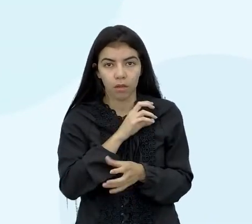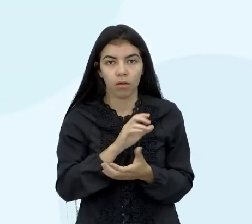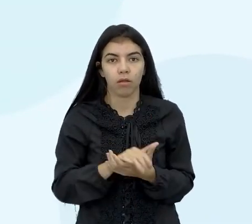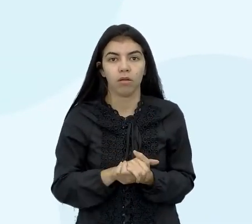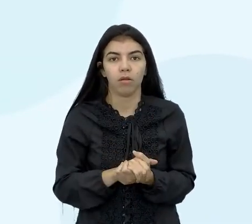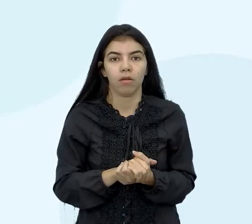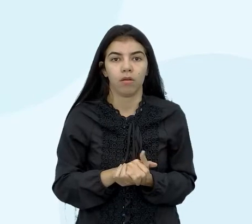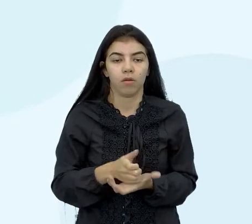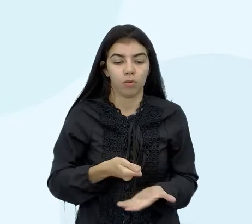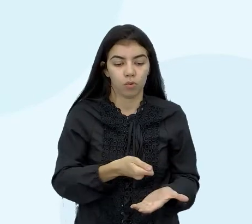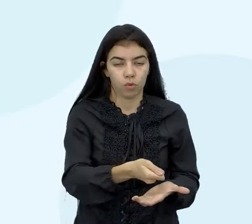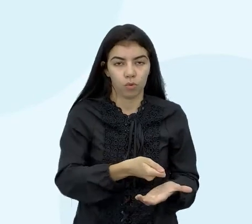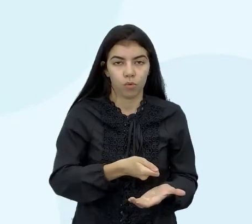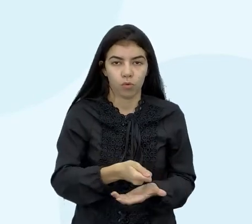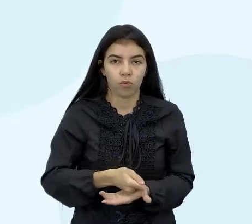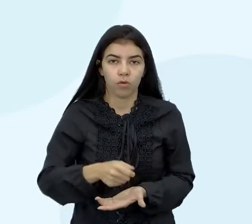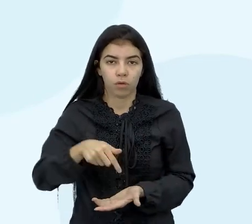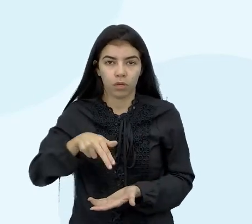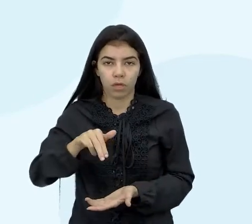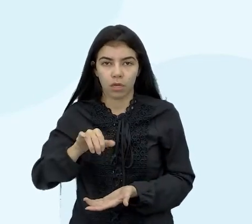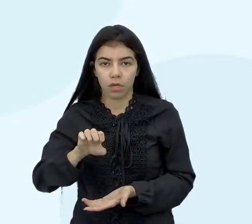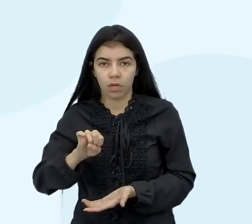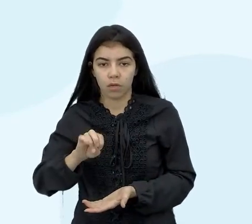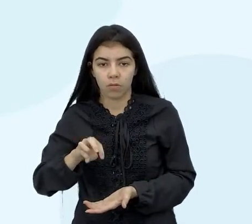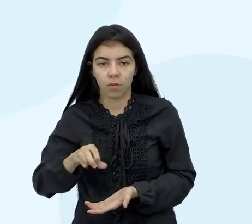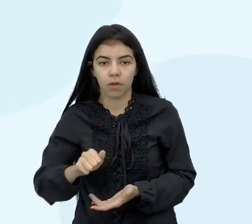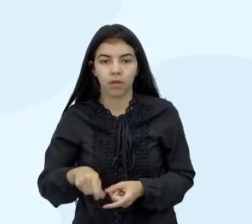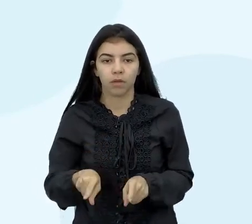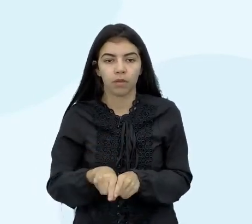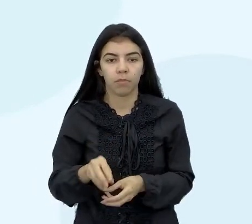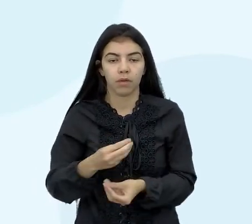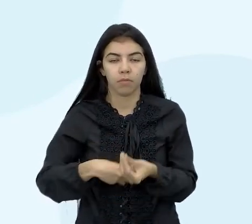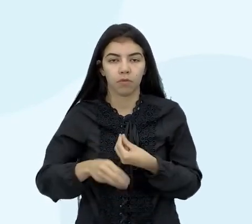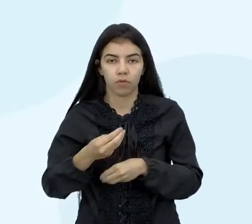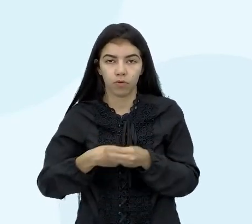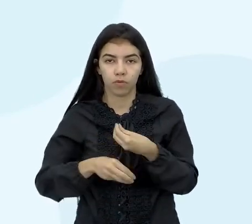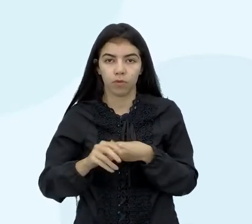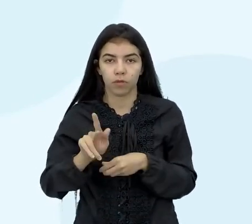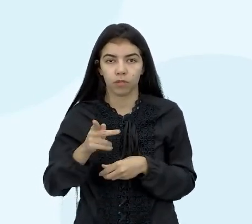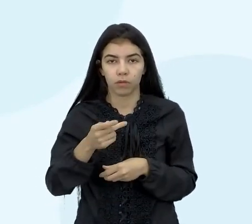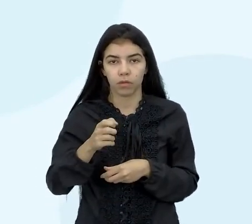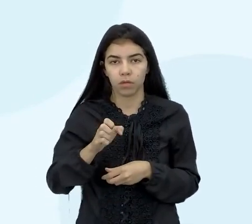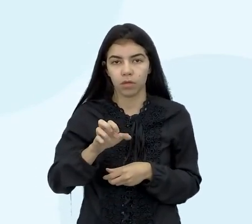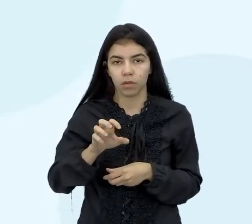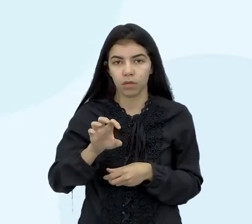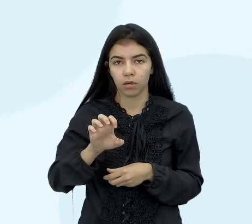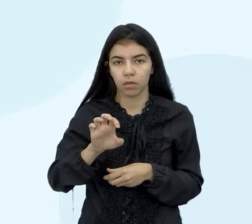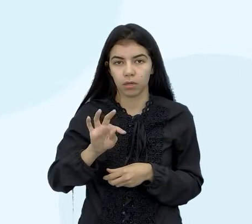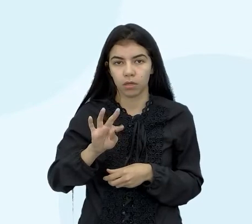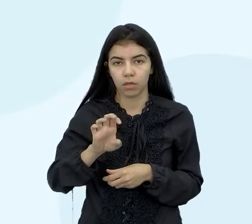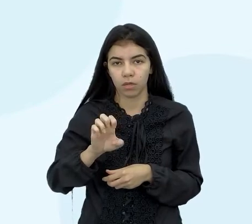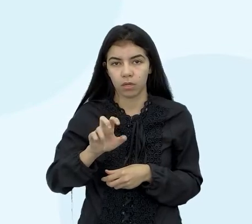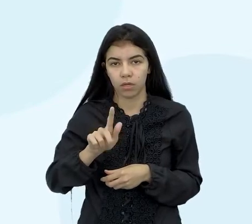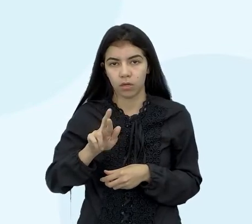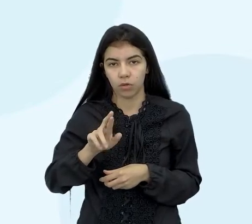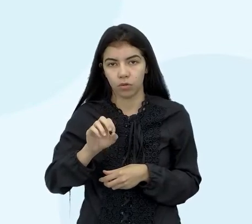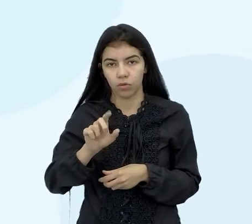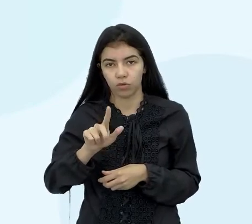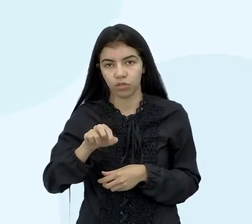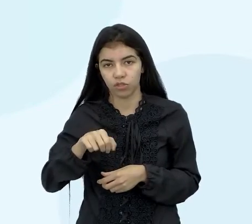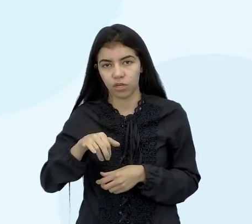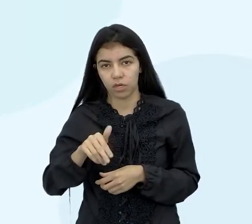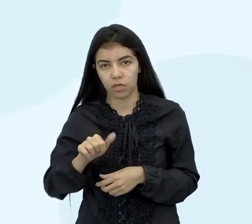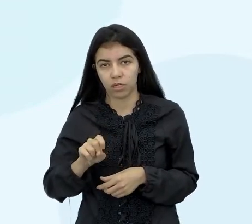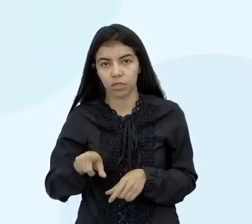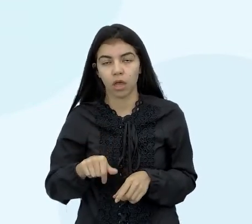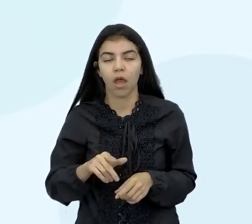seu aspirador de pó. Bom, misturas heterogêneas, gente. Misturas, a química ajudando a cuidar da casa também,